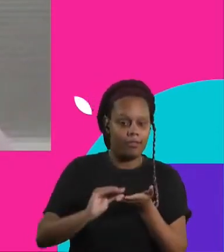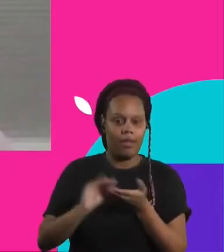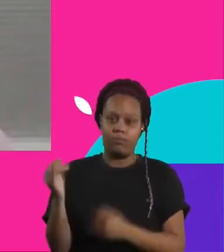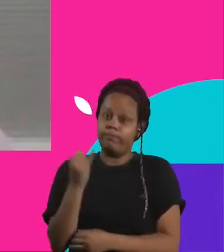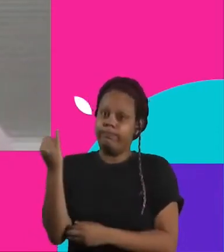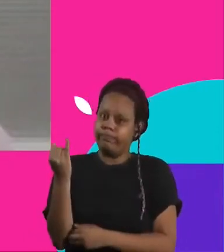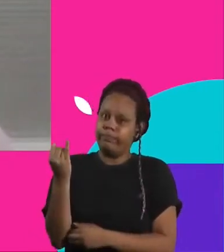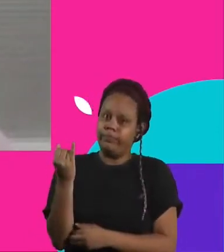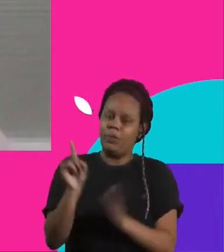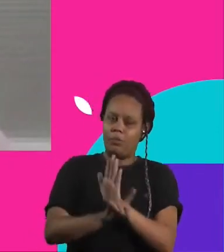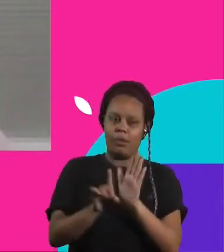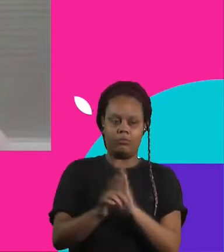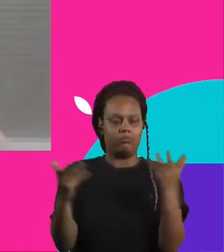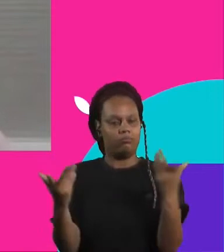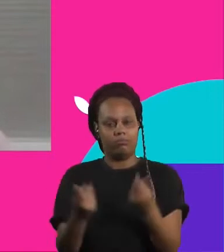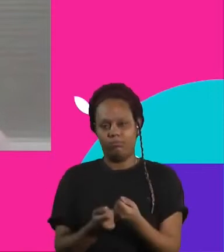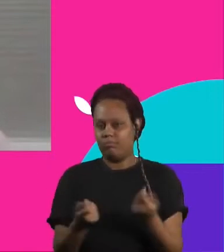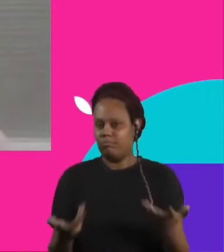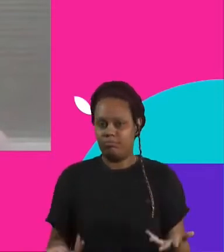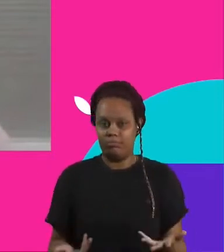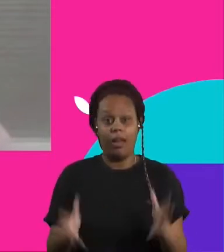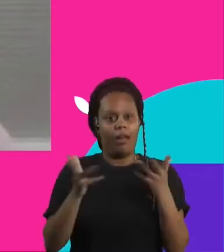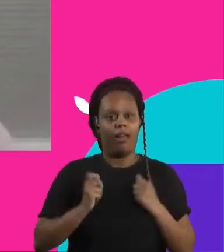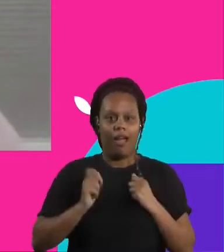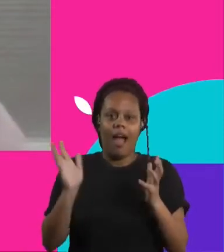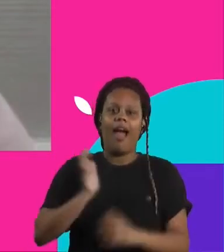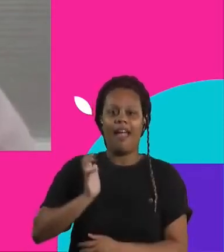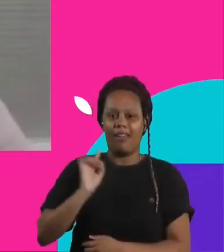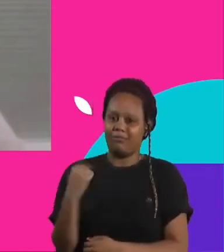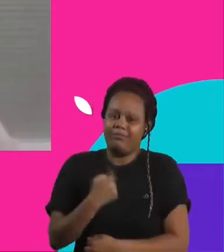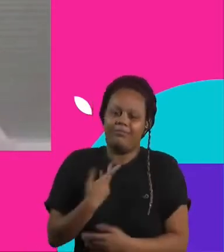pergunta, maravilhoso, né? Acho que tá rico também.